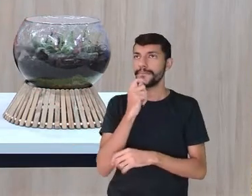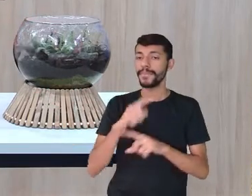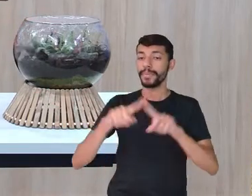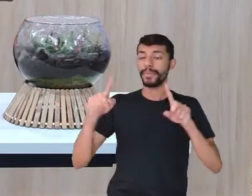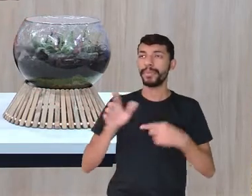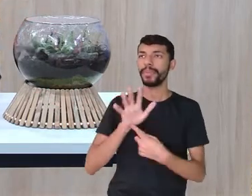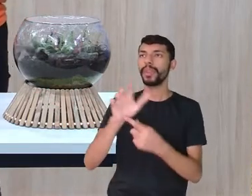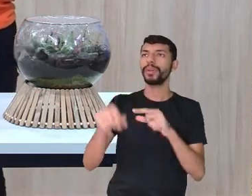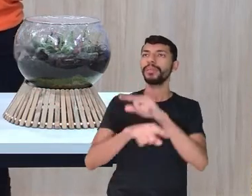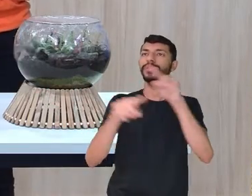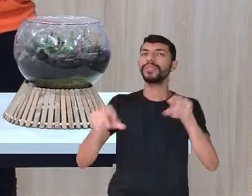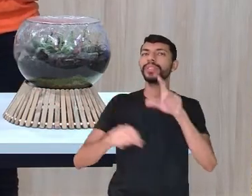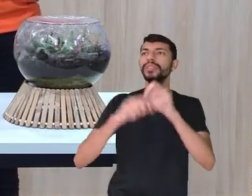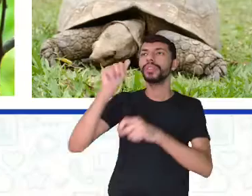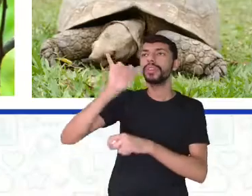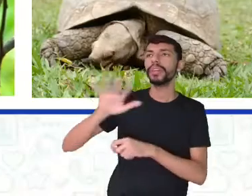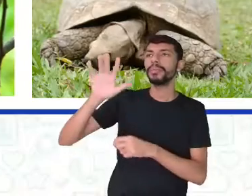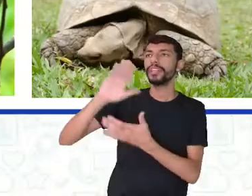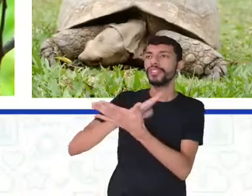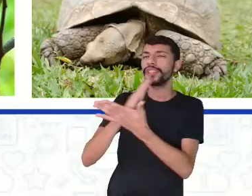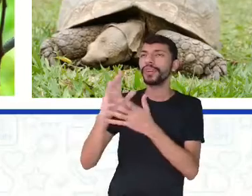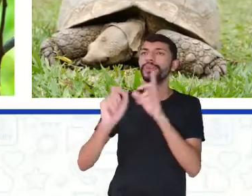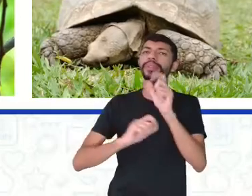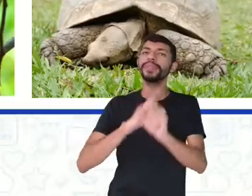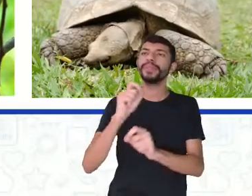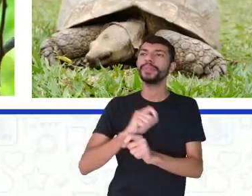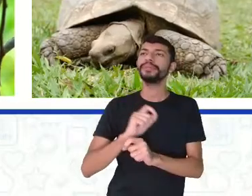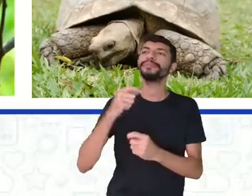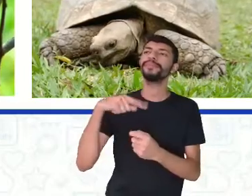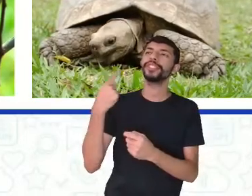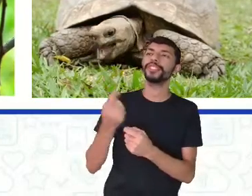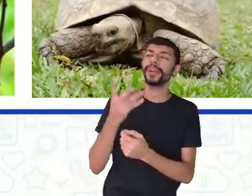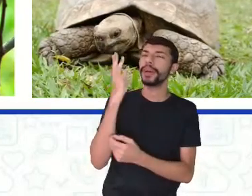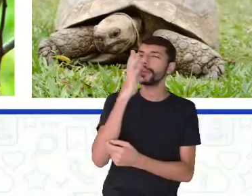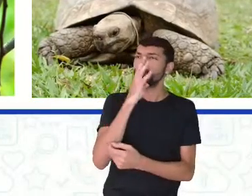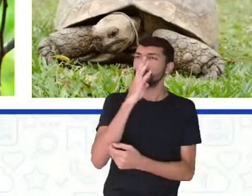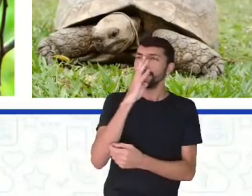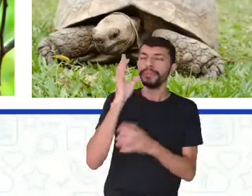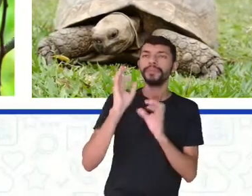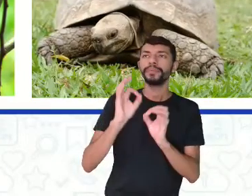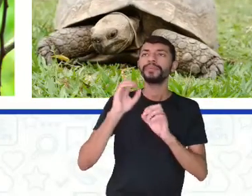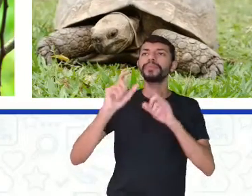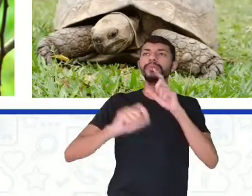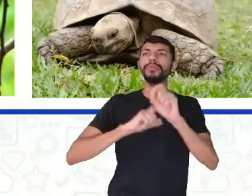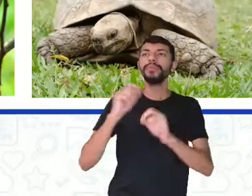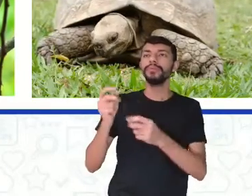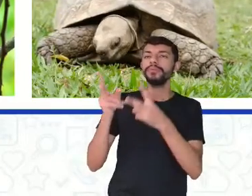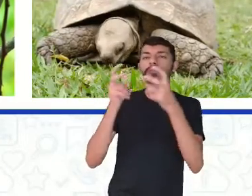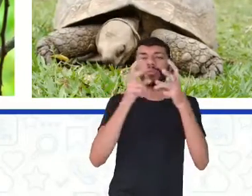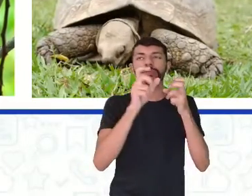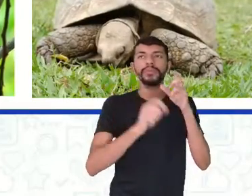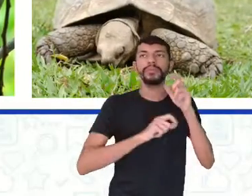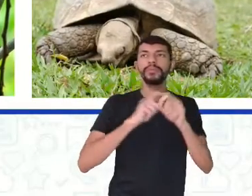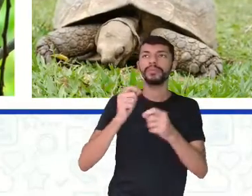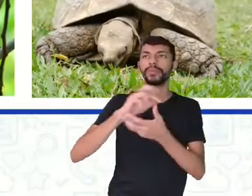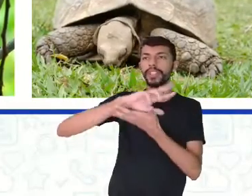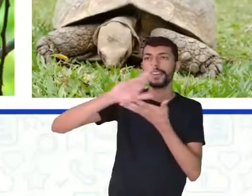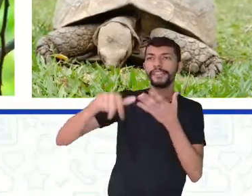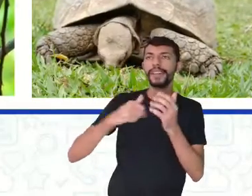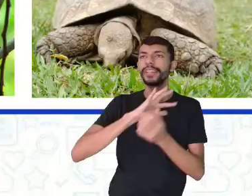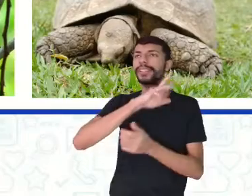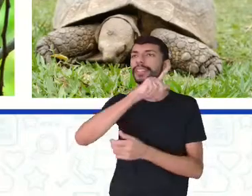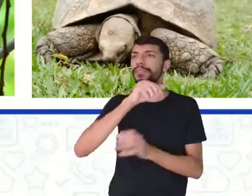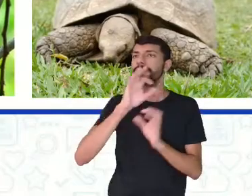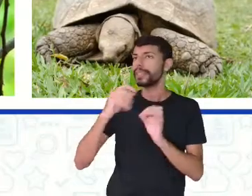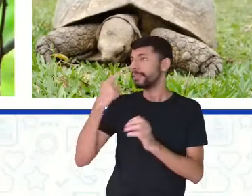para vocês umas imagens aí que nós vamos acompanhar essas imagens, vários animais,